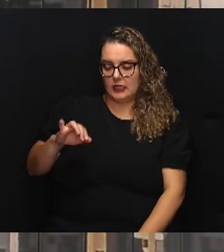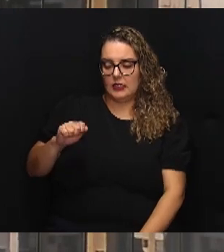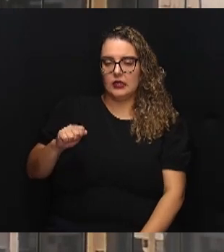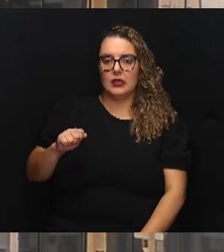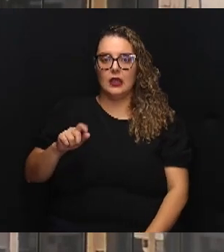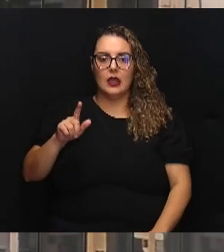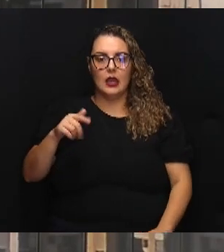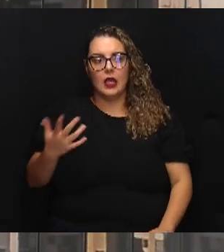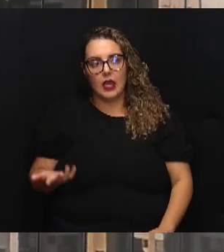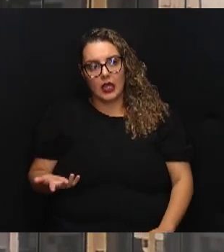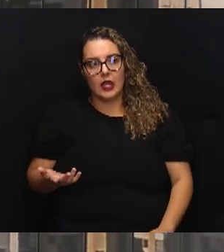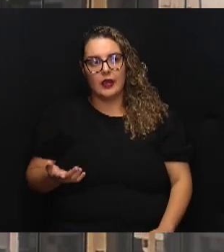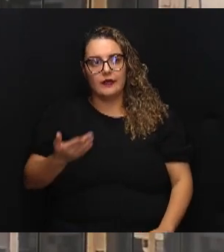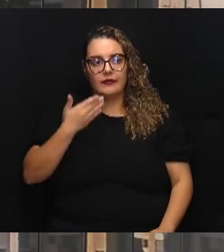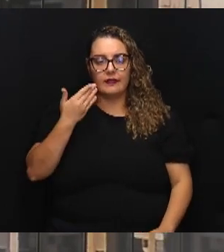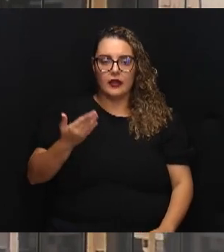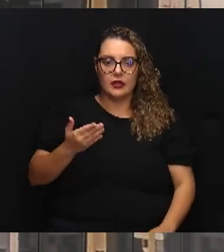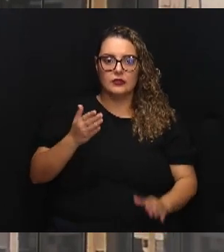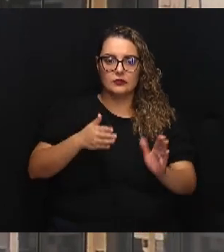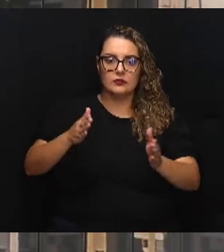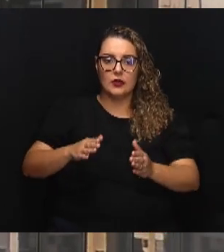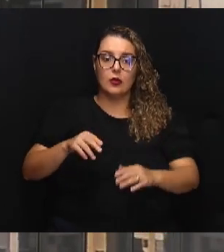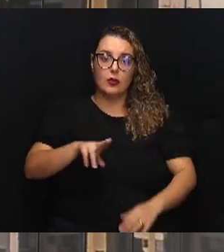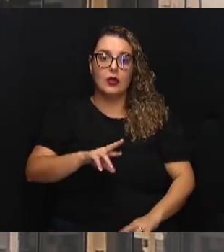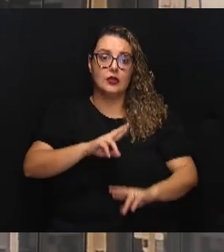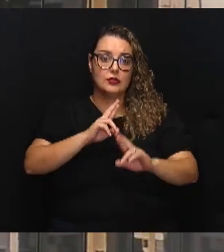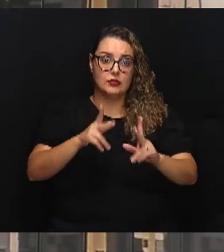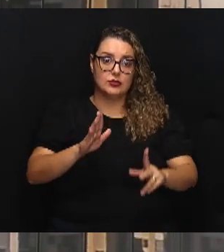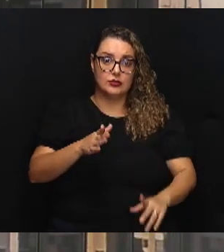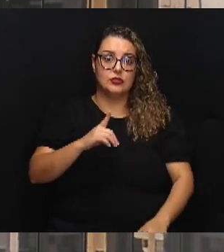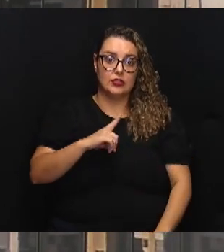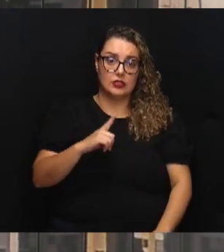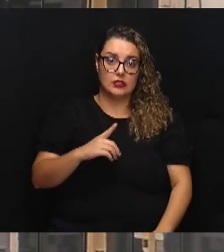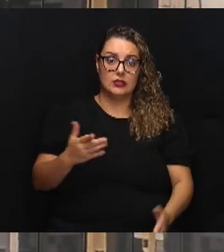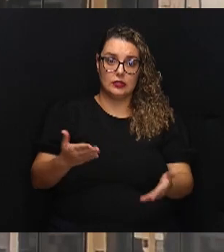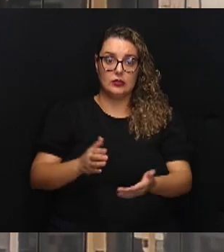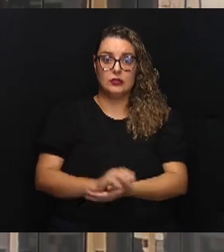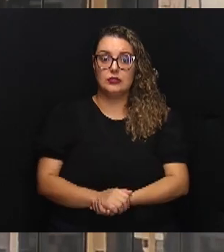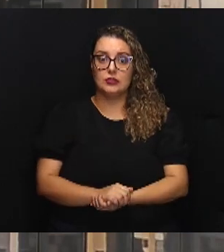uma planta muito diferente das que elas já possuem hoje em dia.